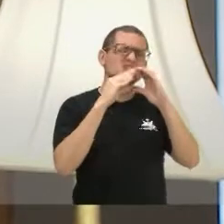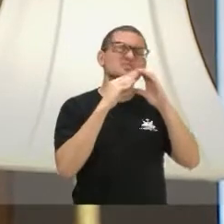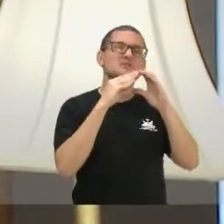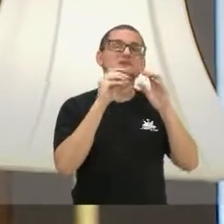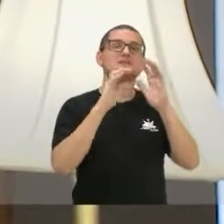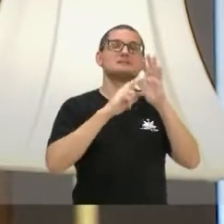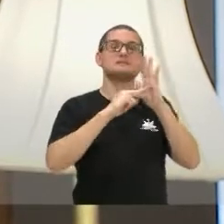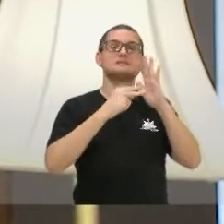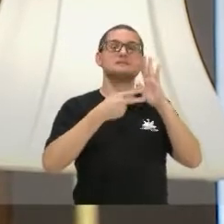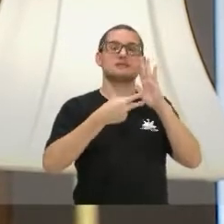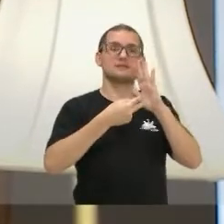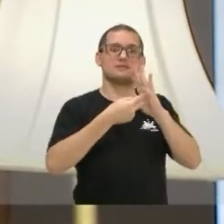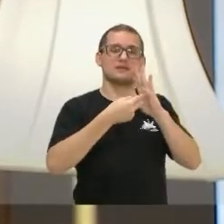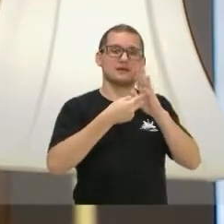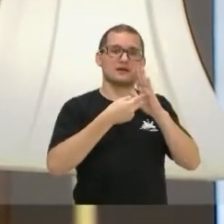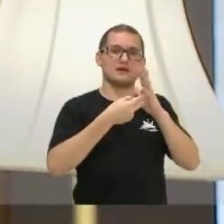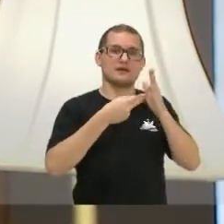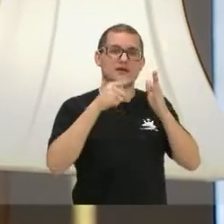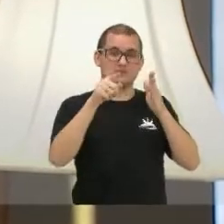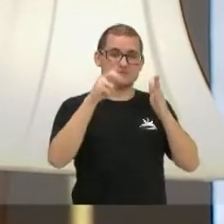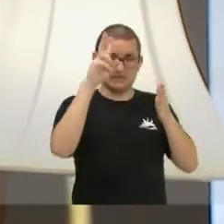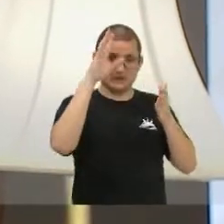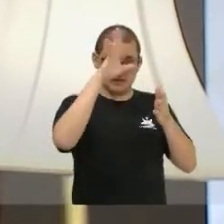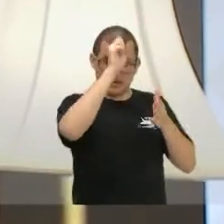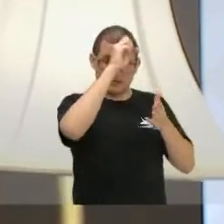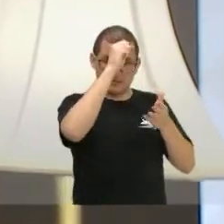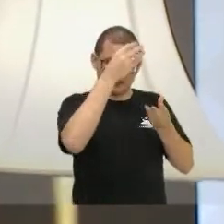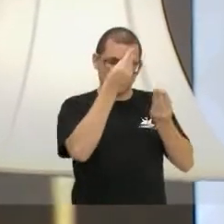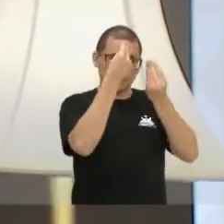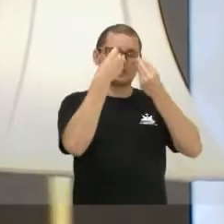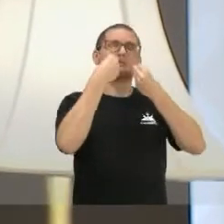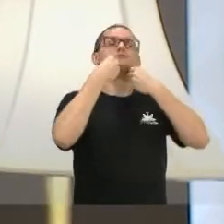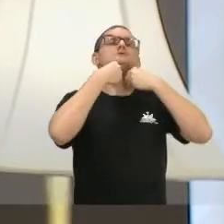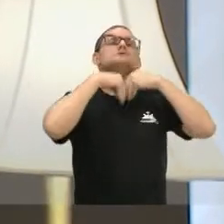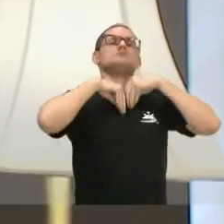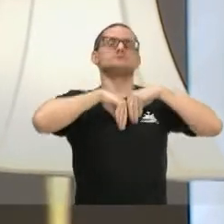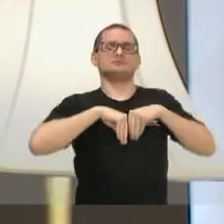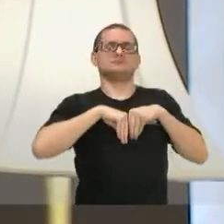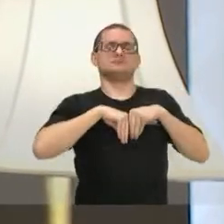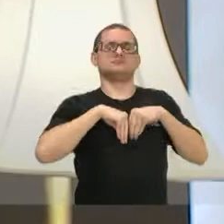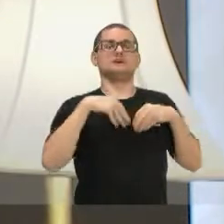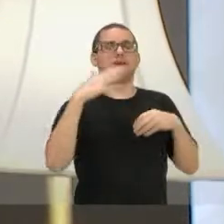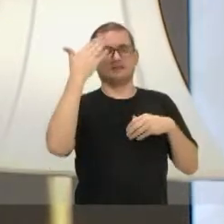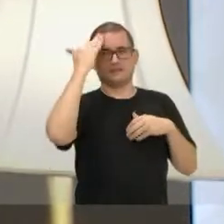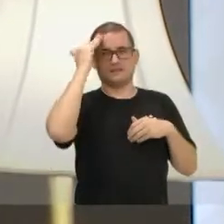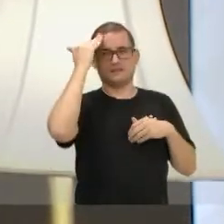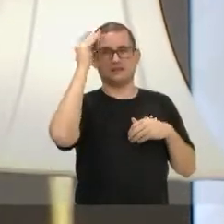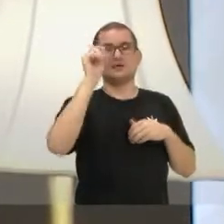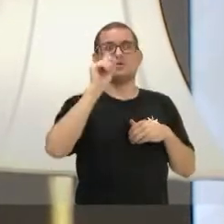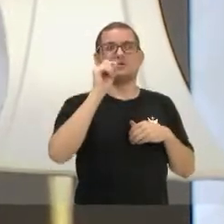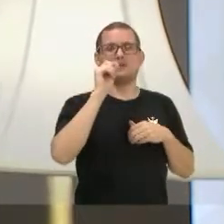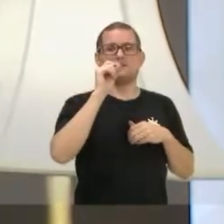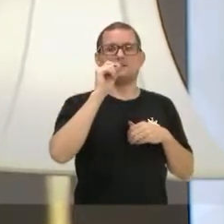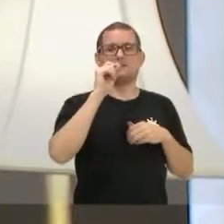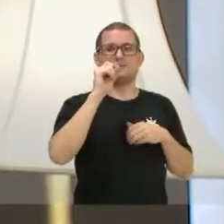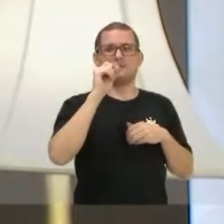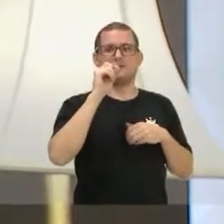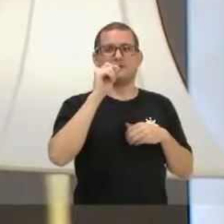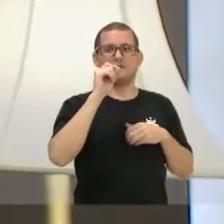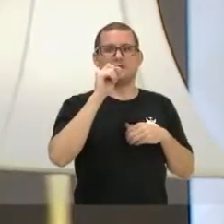internalizar leve para dentro desse caríssimo vidente profeta que o seu falar